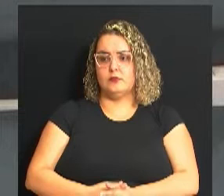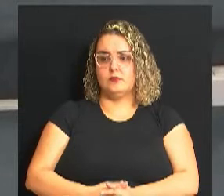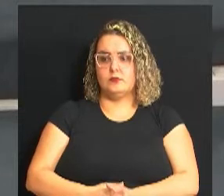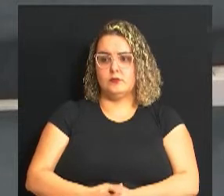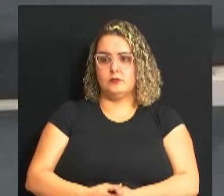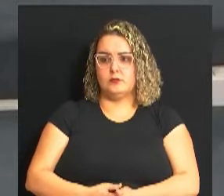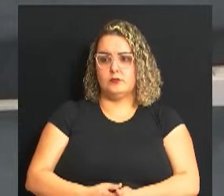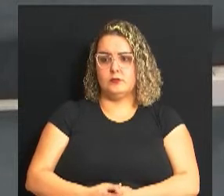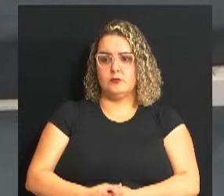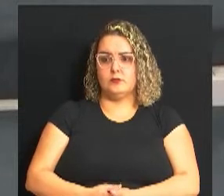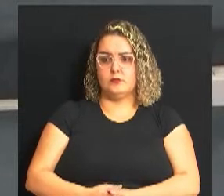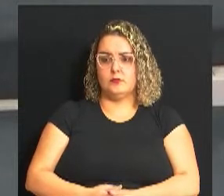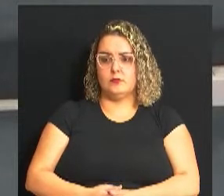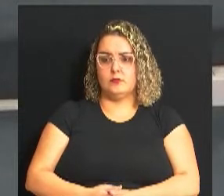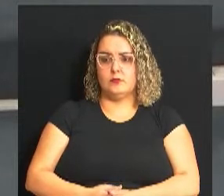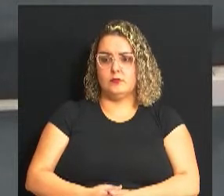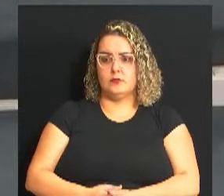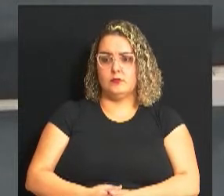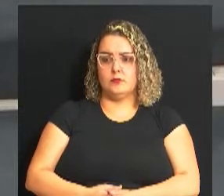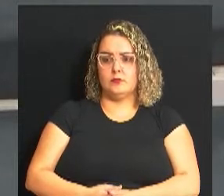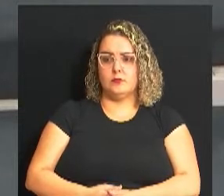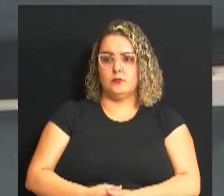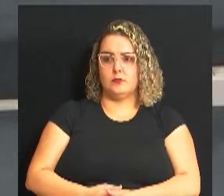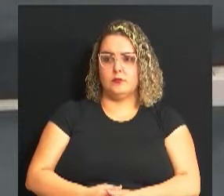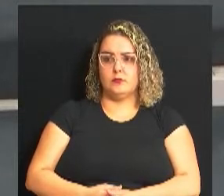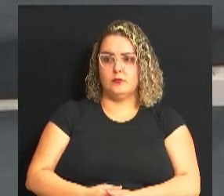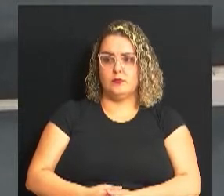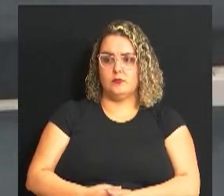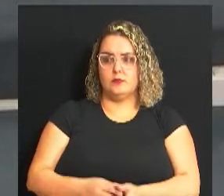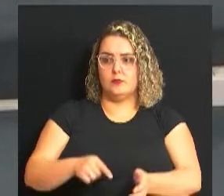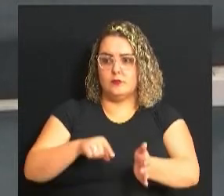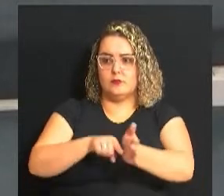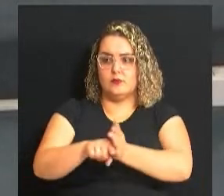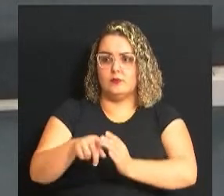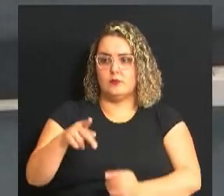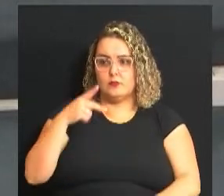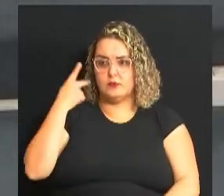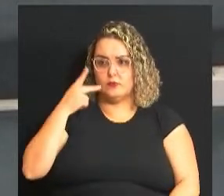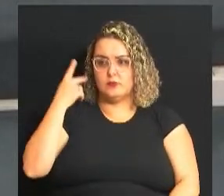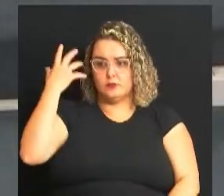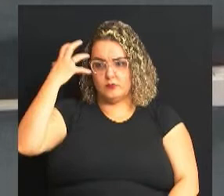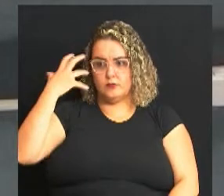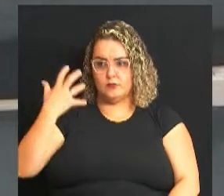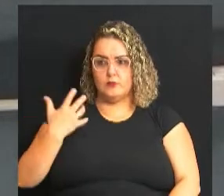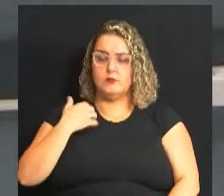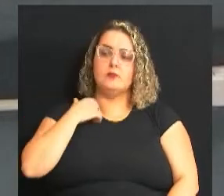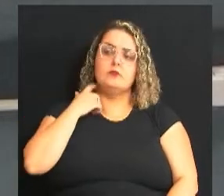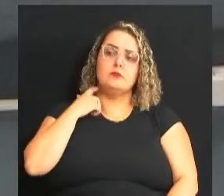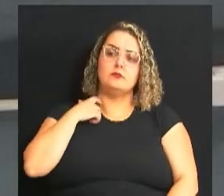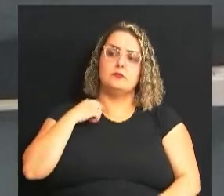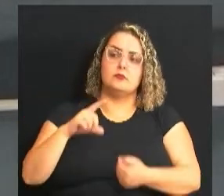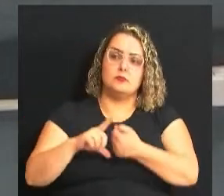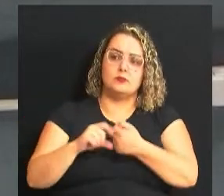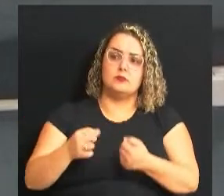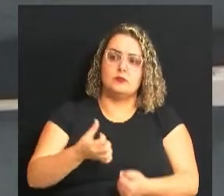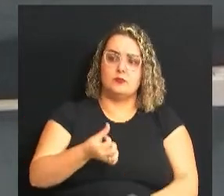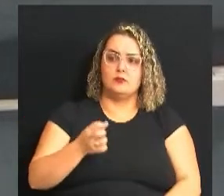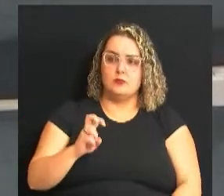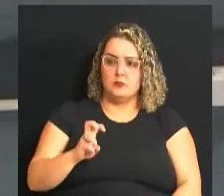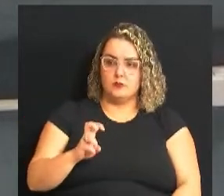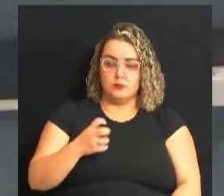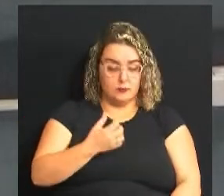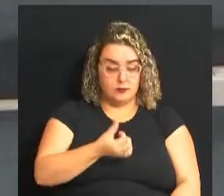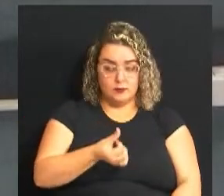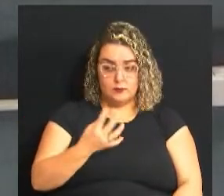Com relação ao questionamento da vereadora Calisto, o artigo 64, como essa lei só fala